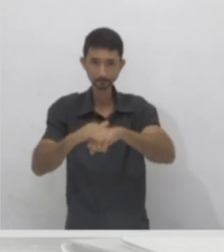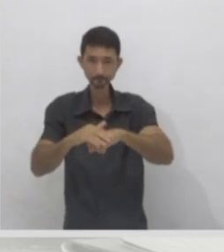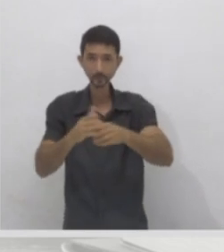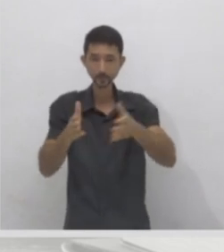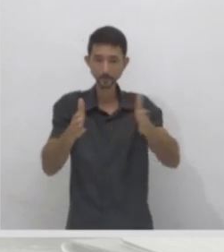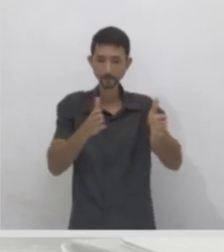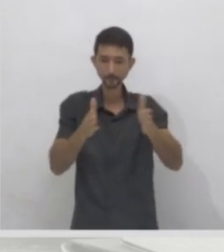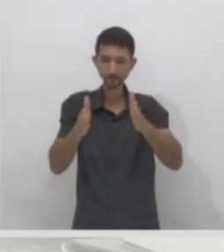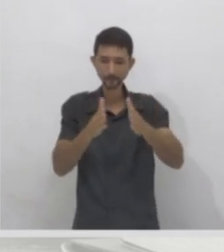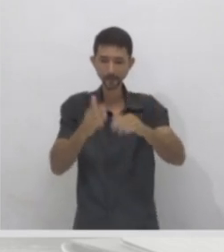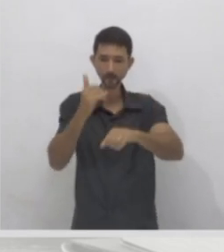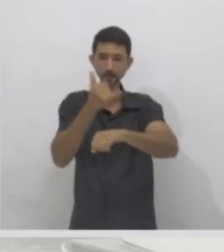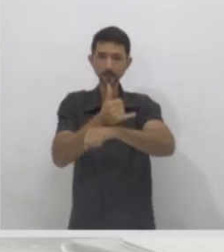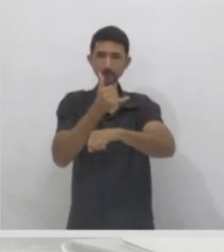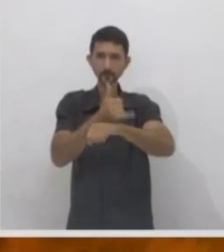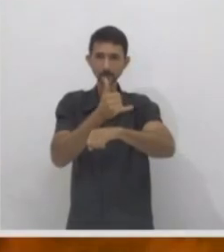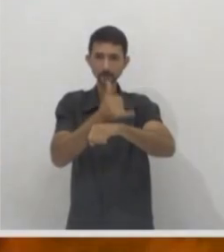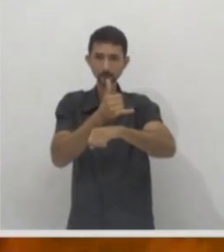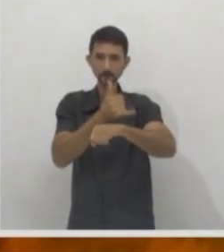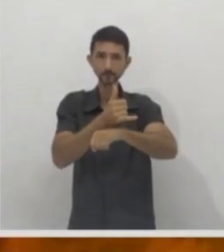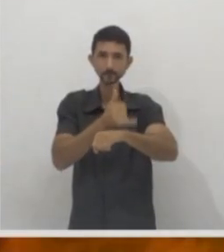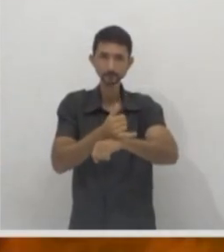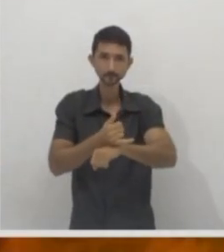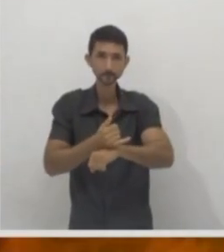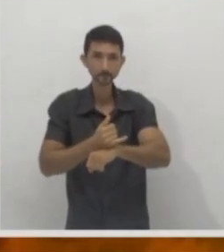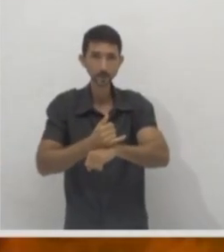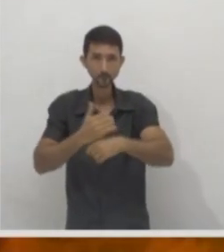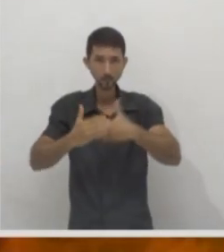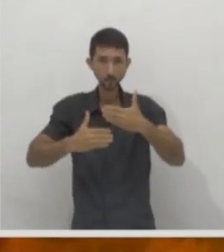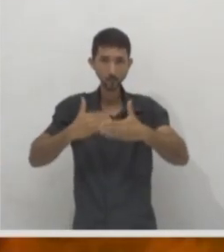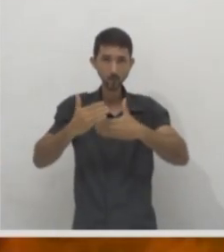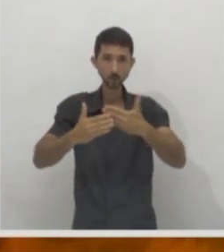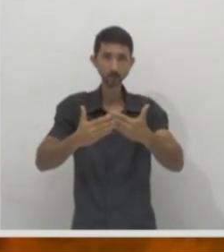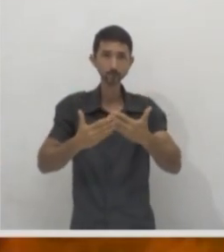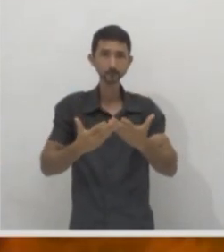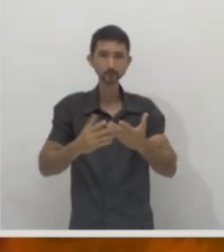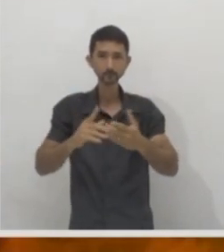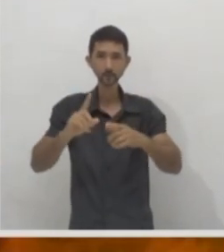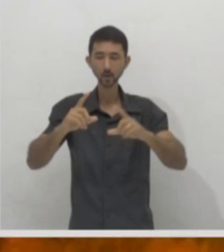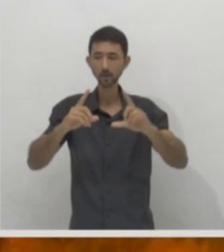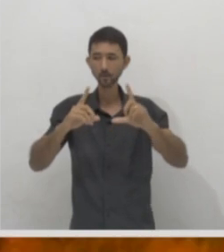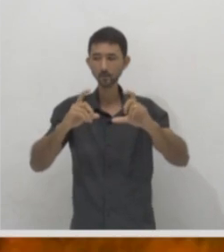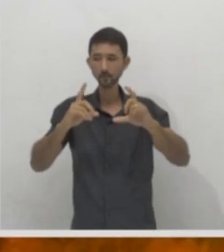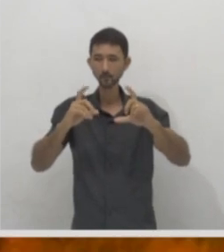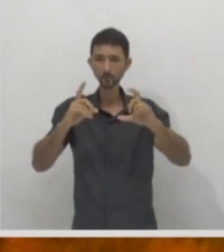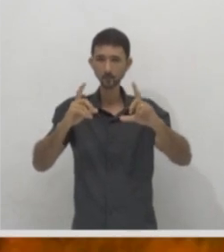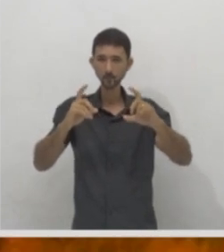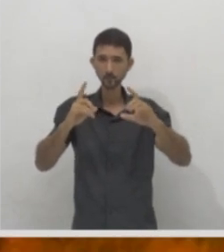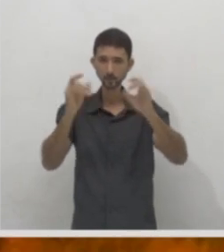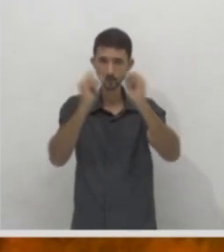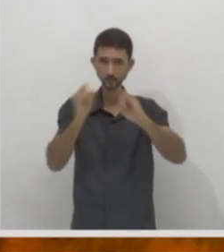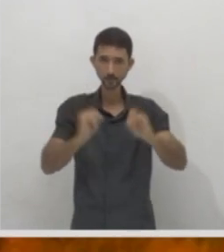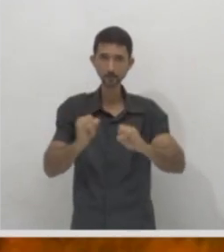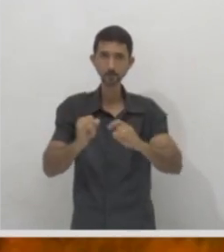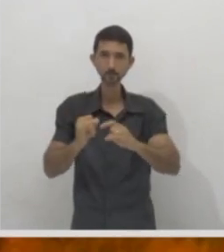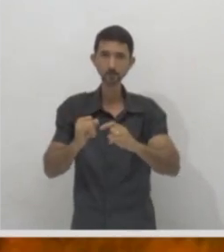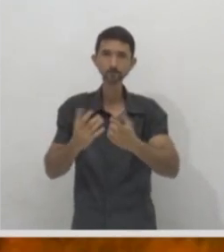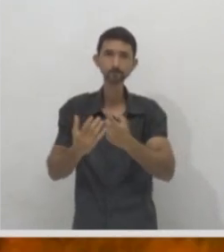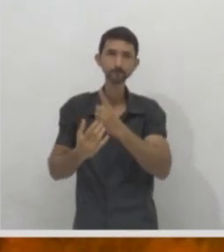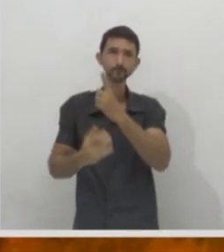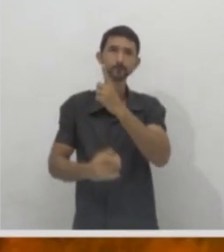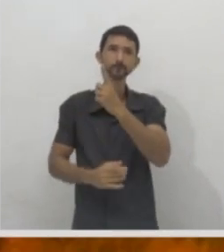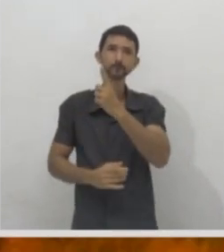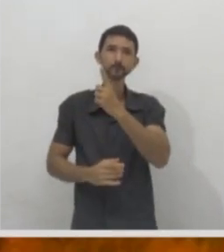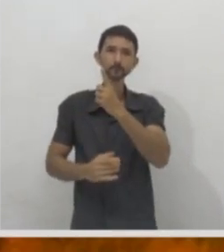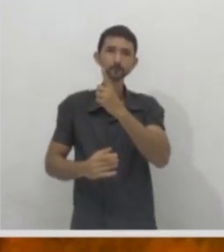dos metais, ok? Vamos passar agora, temos uma outra imagem aí, do período paleolítico, que nós